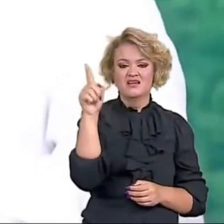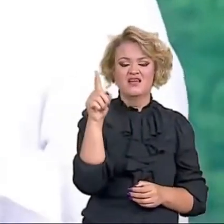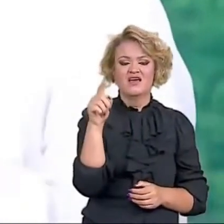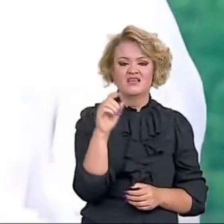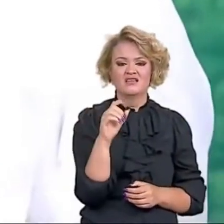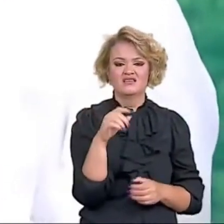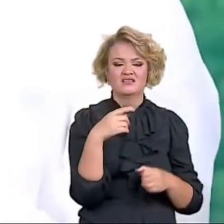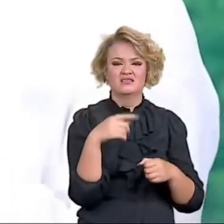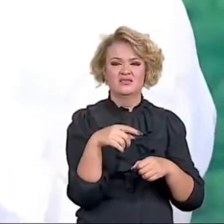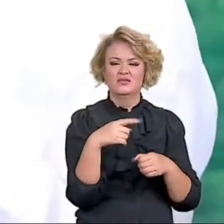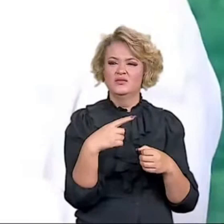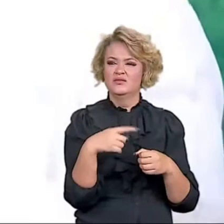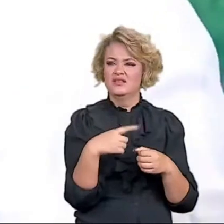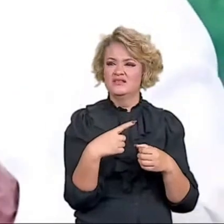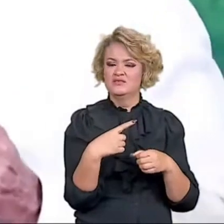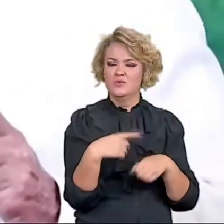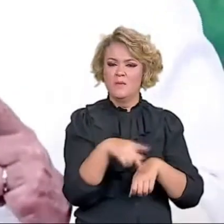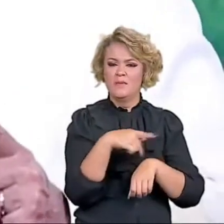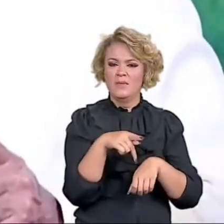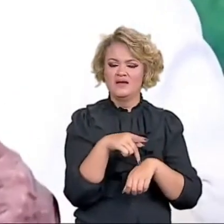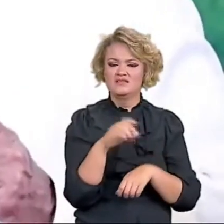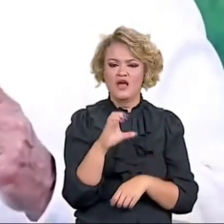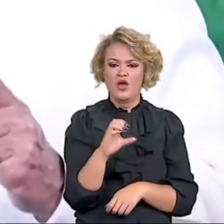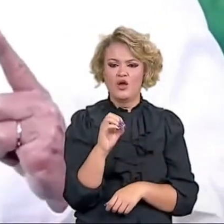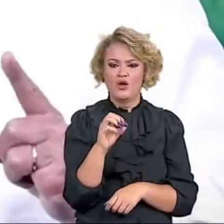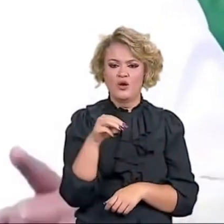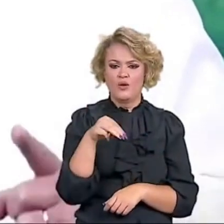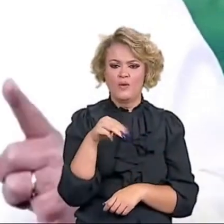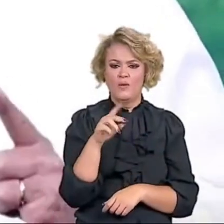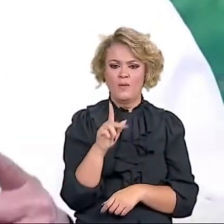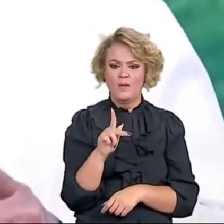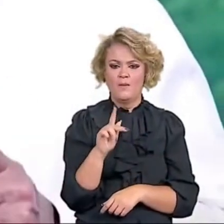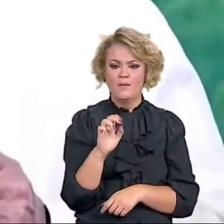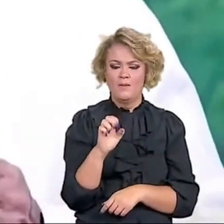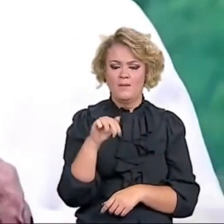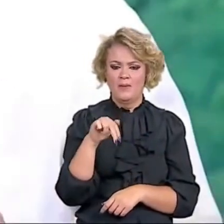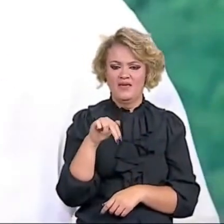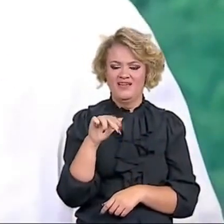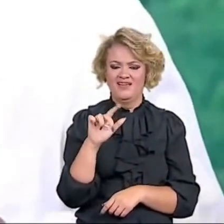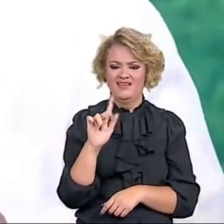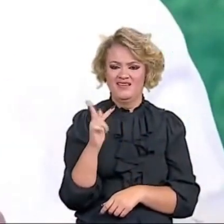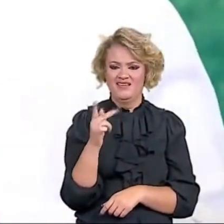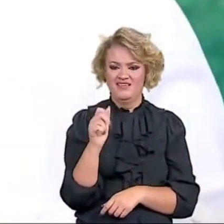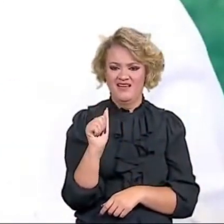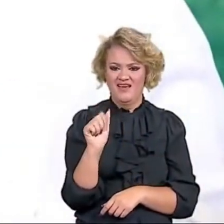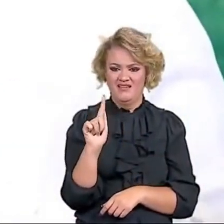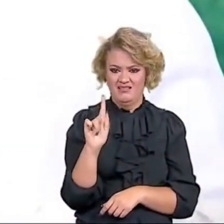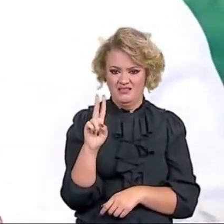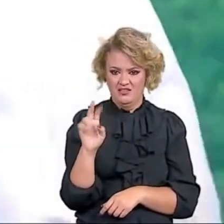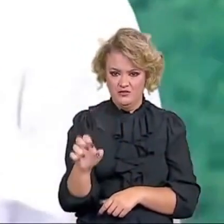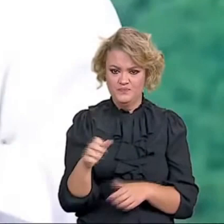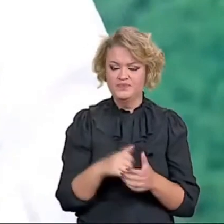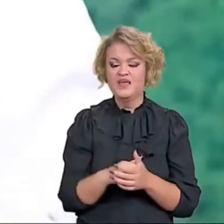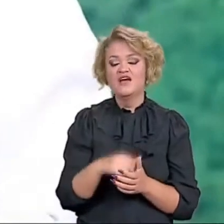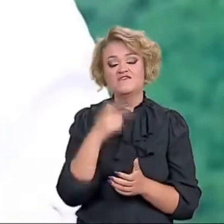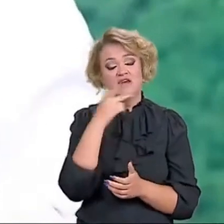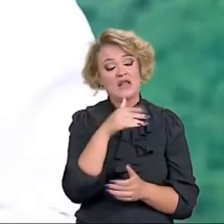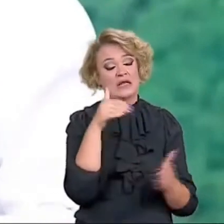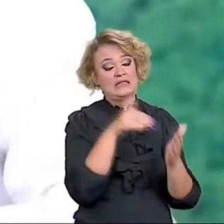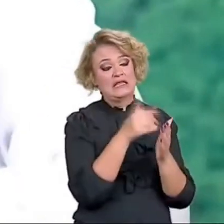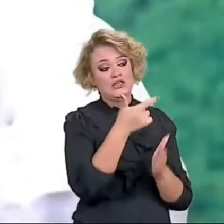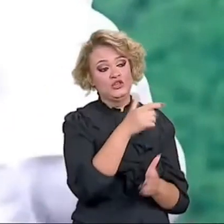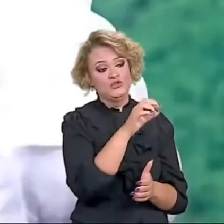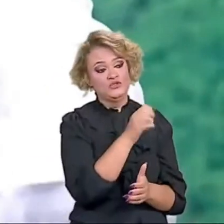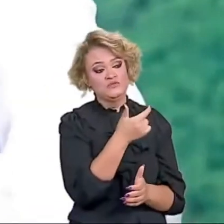dizia muito que a Europa iria, em 2020, ter 10% de etanol na gasolina. Mais de